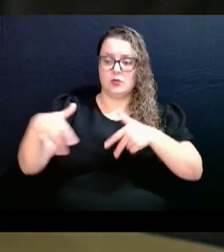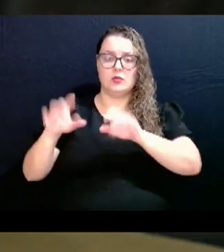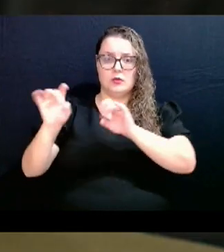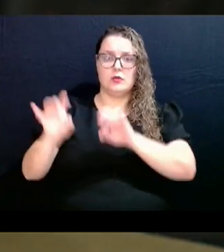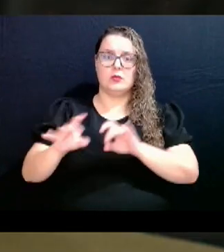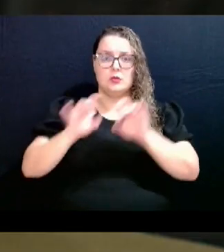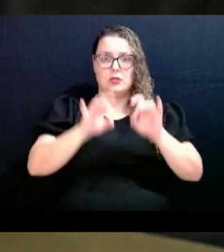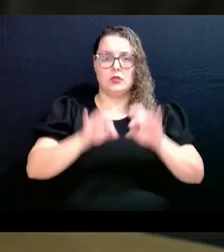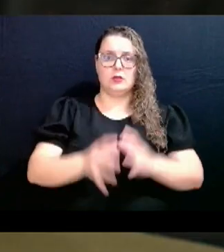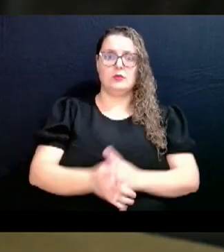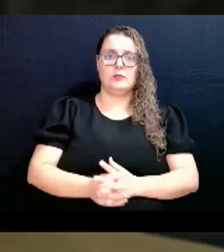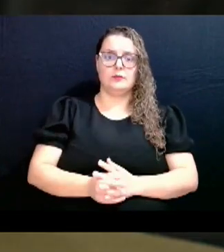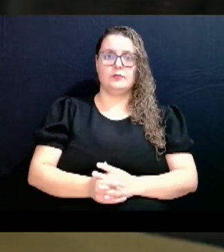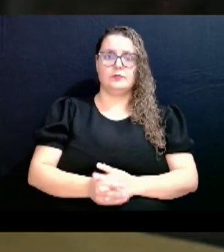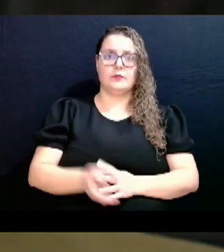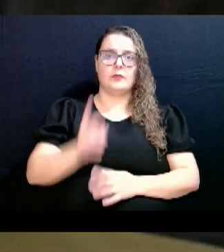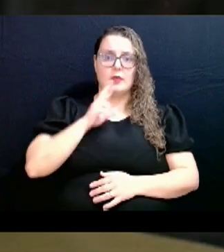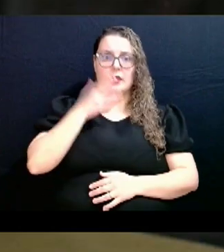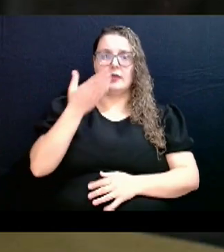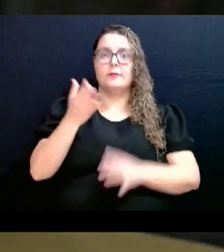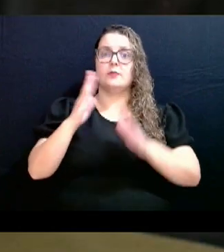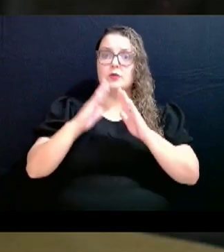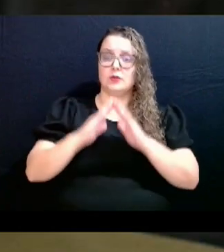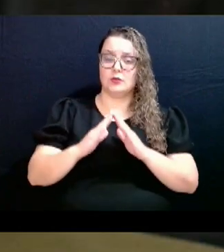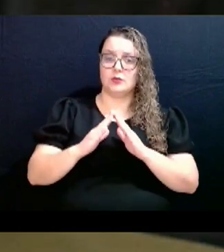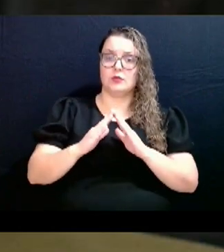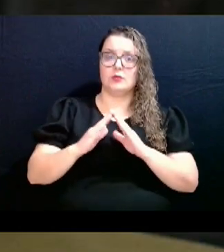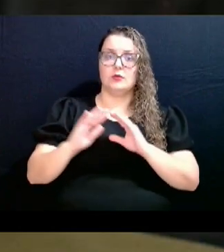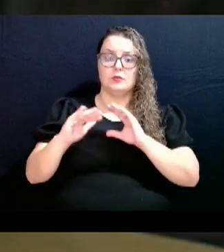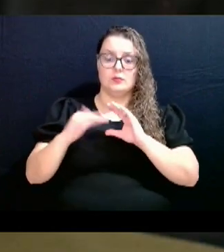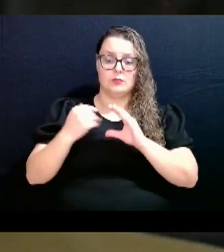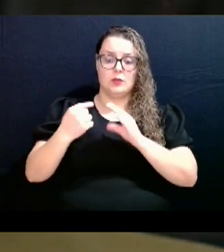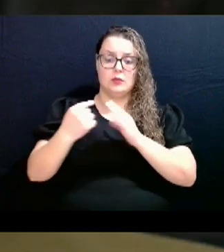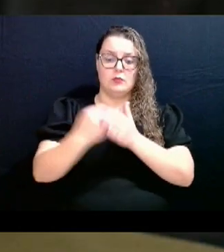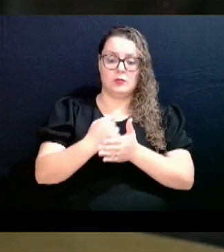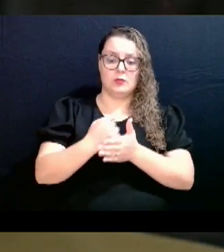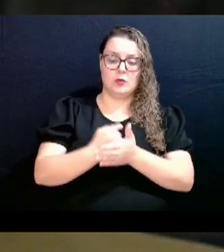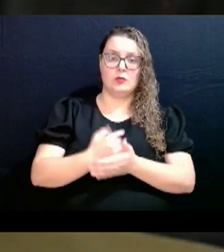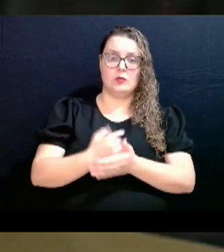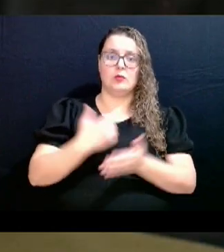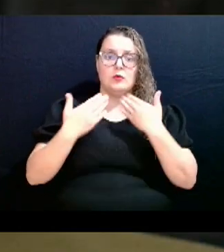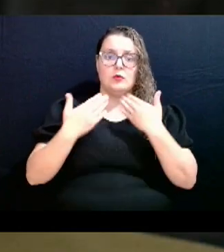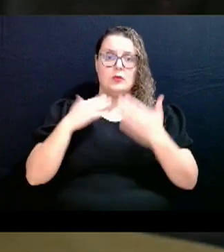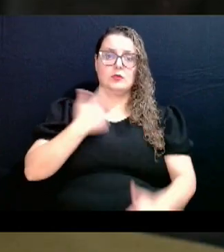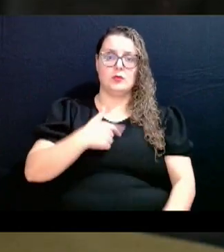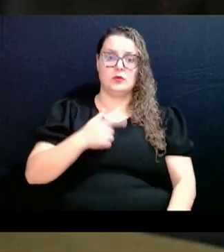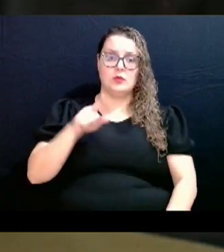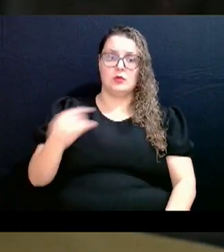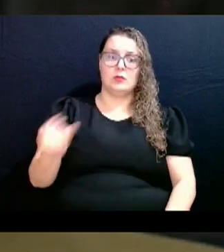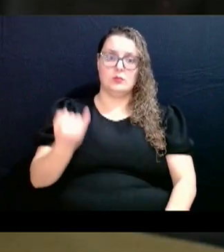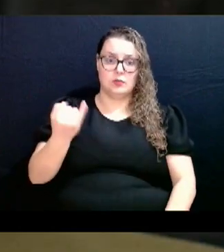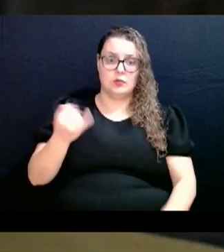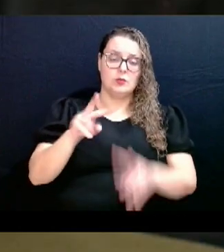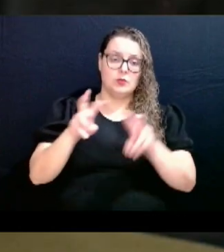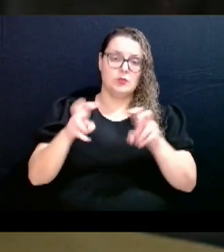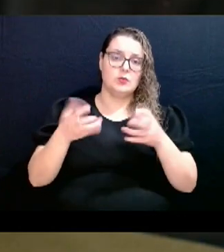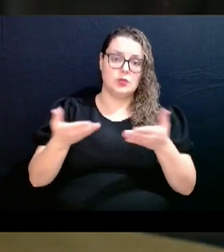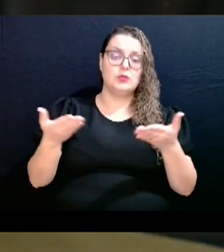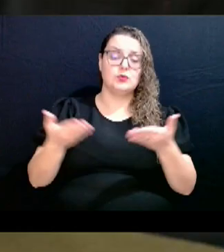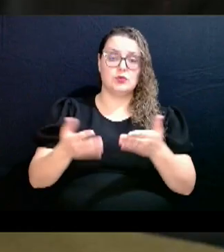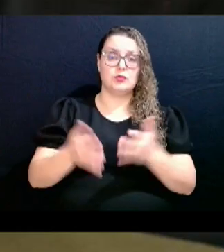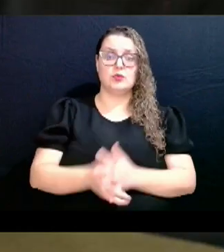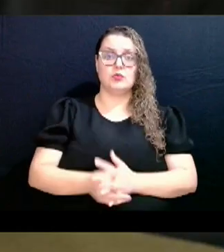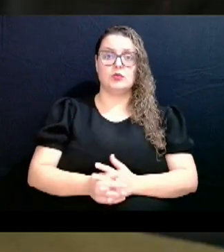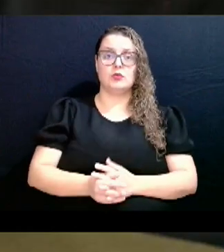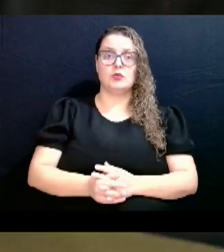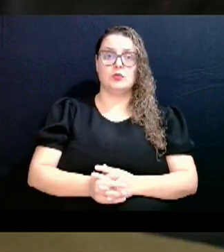já respondem você que está em casa, está mandando pergunta, está conversando com a gente. Muito importante esse assunto de hoje, porque é